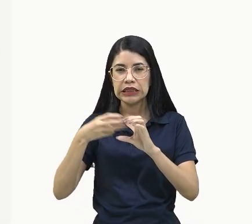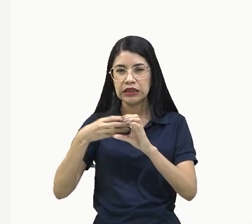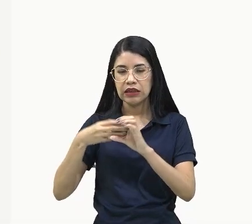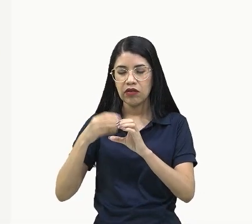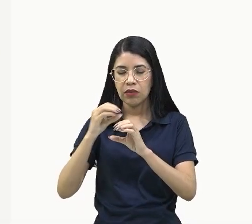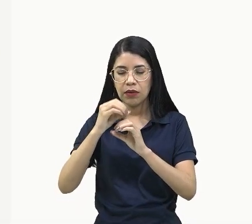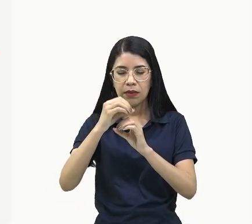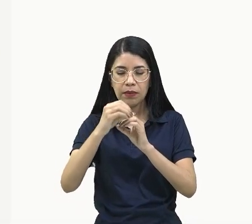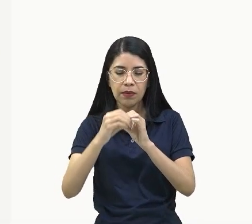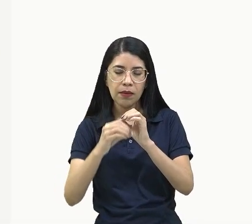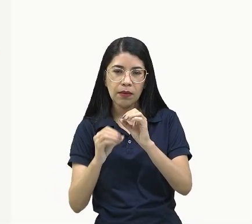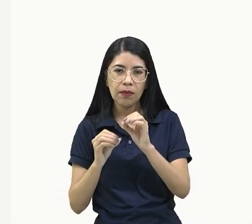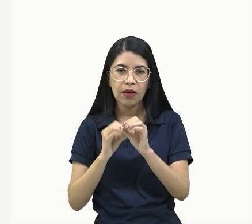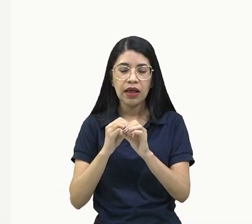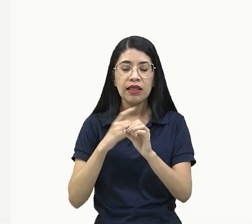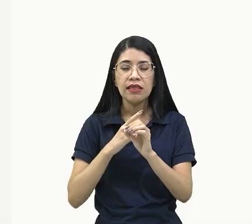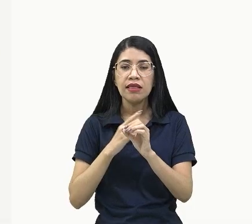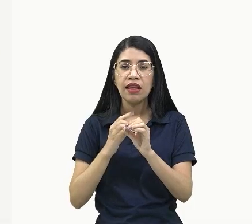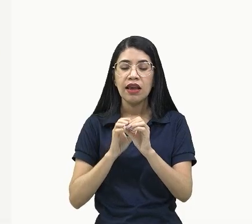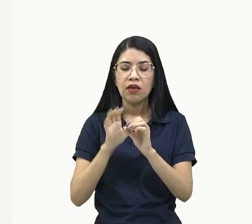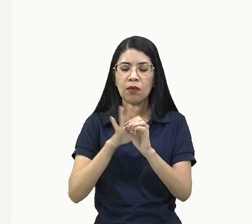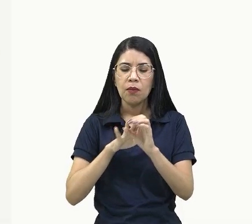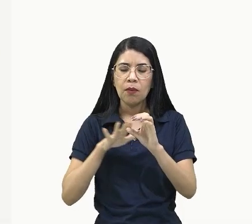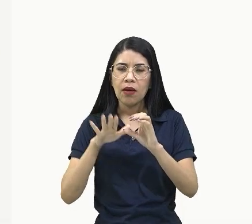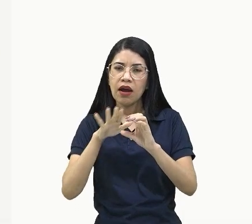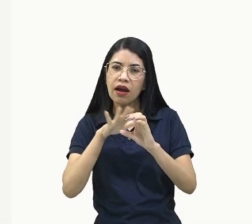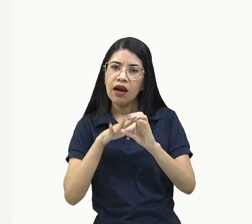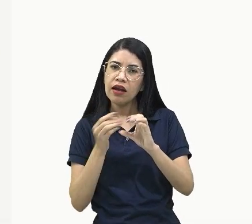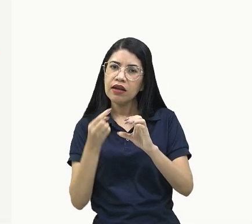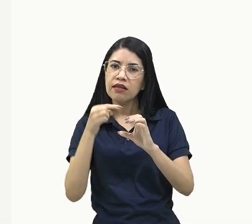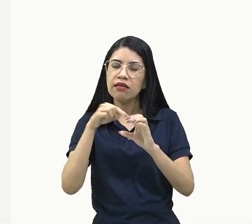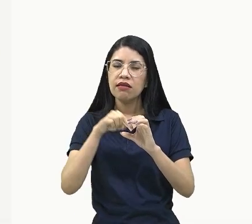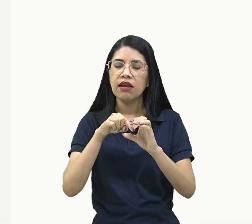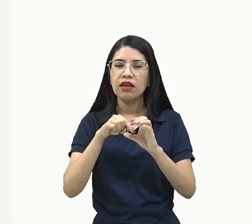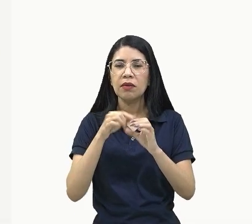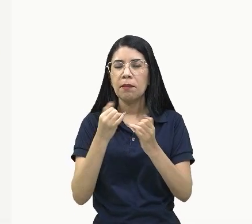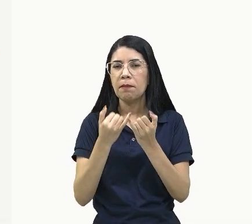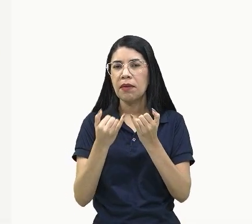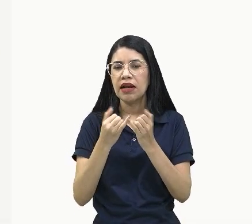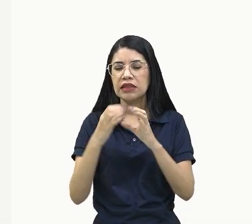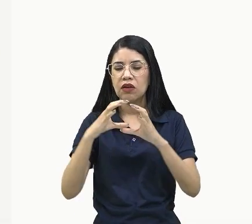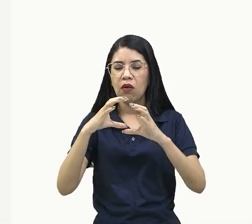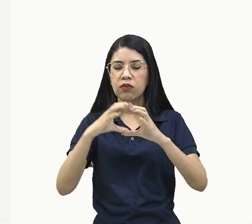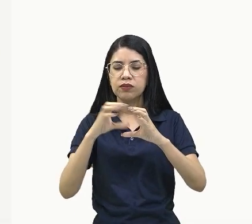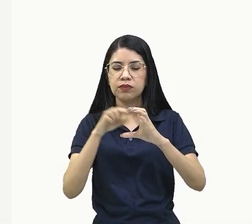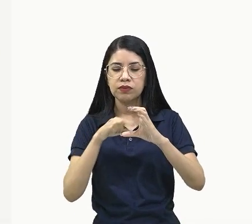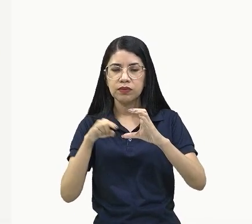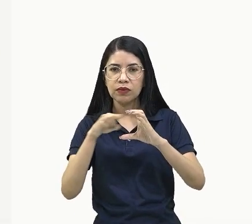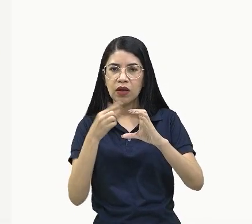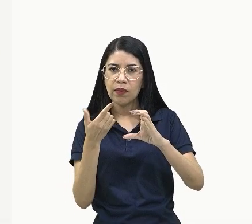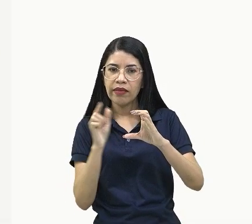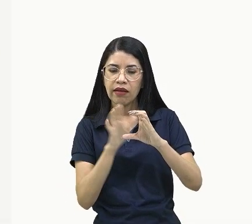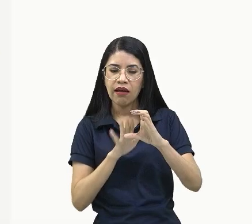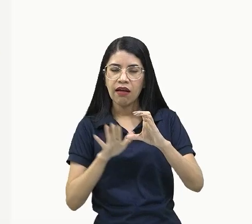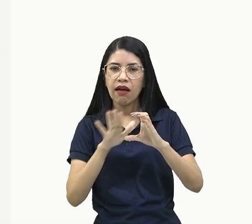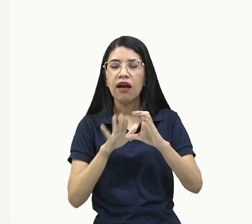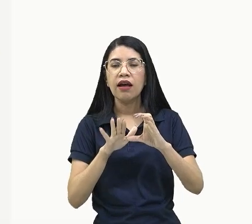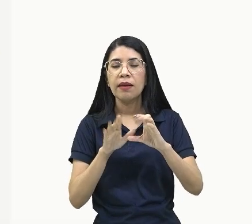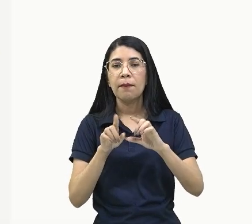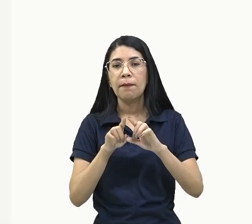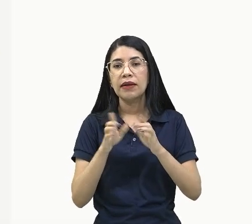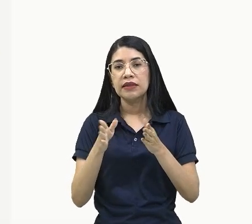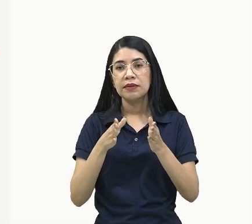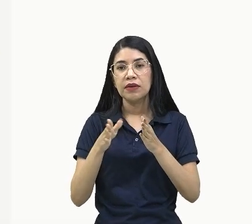criar um espaço em seu interior, como se fosse uma bola oca. Nesse estágio, a gente vai chamar então